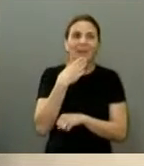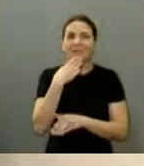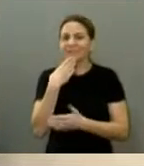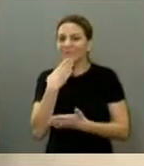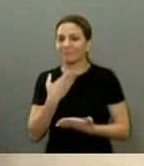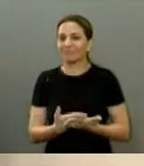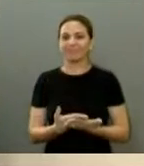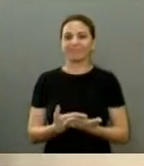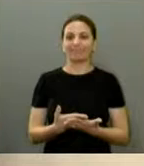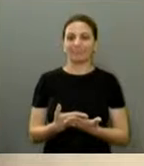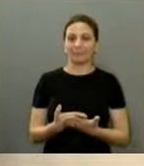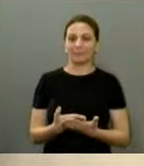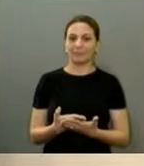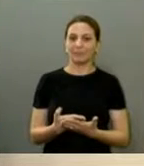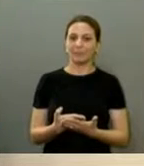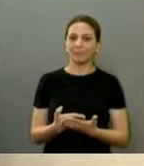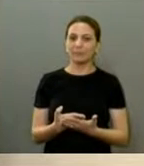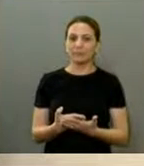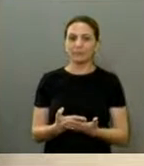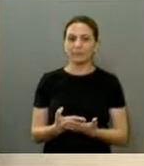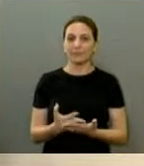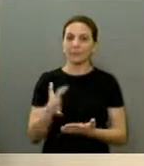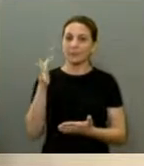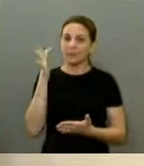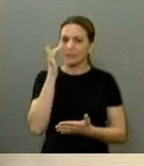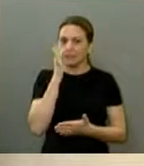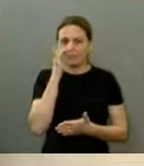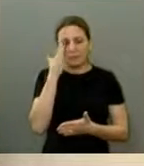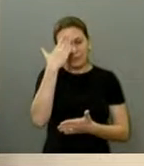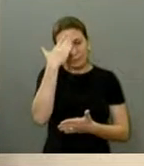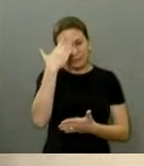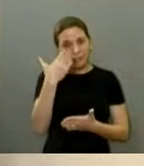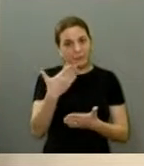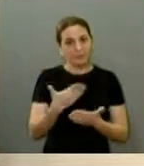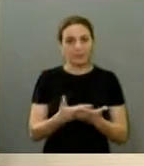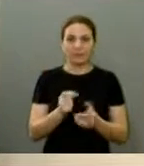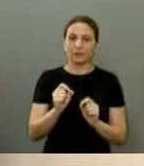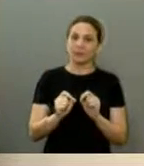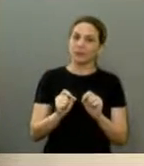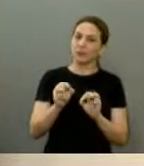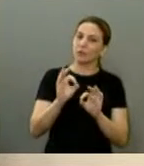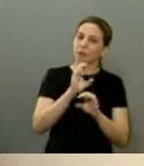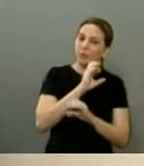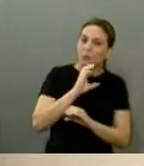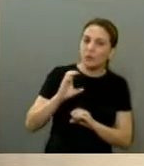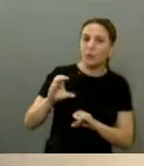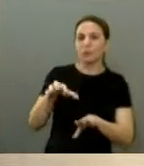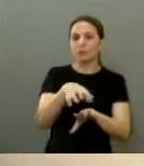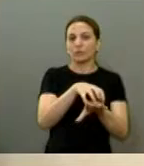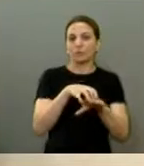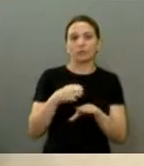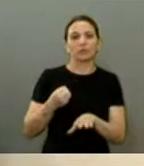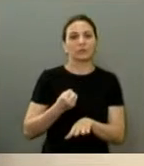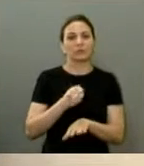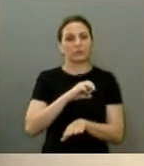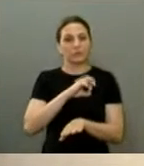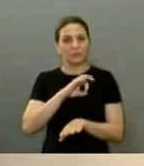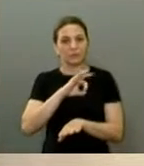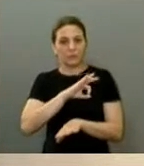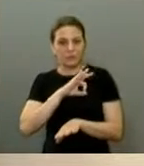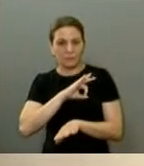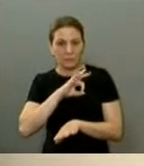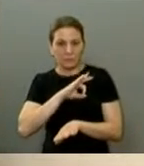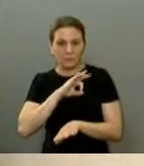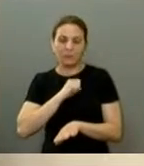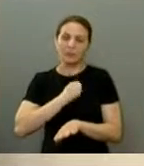chocantes, entendeu? E eu tenho certeza que o coordenador do trânsito, Tenente Santana, que sempre se está